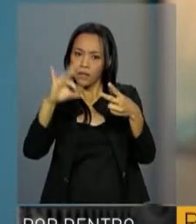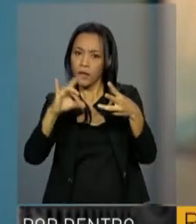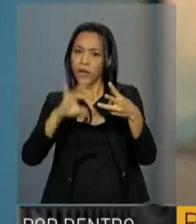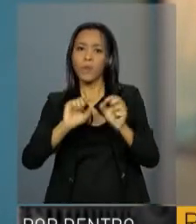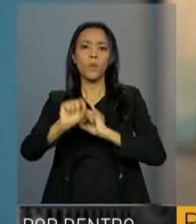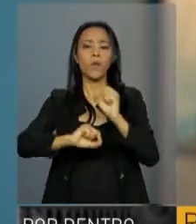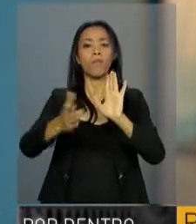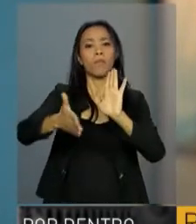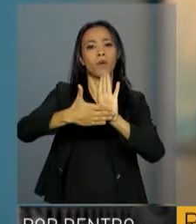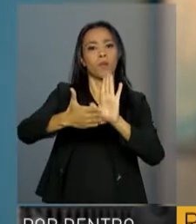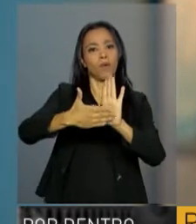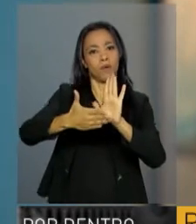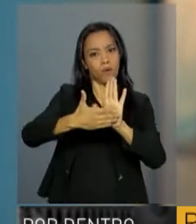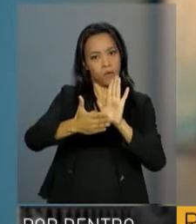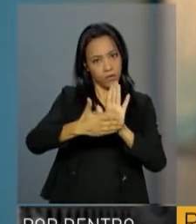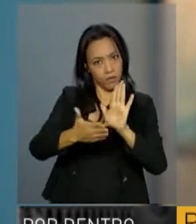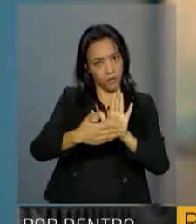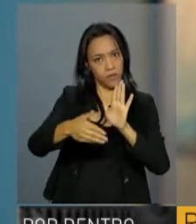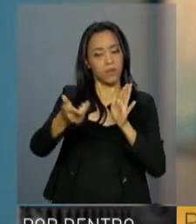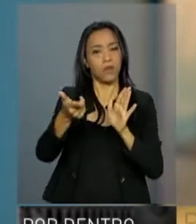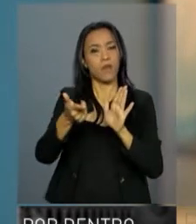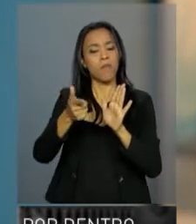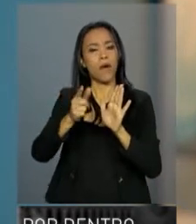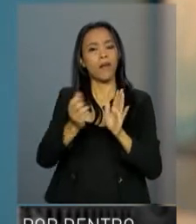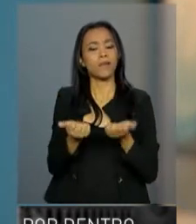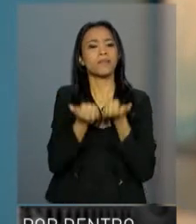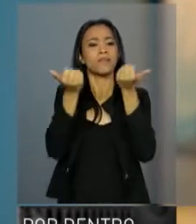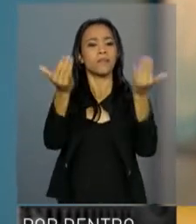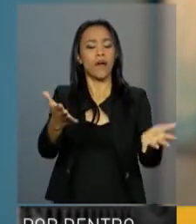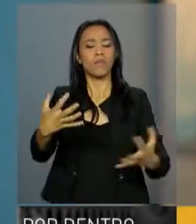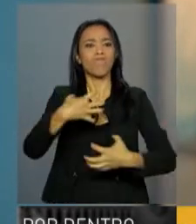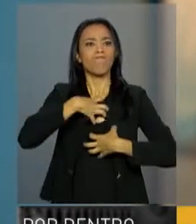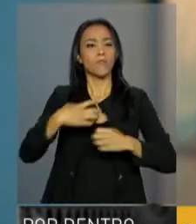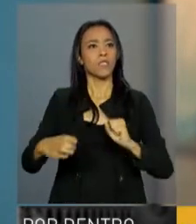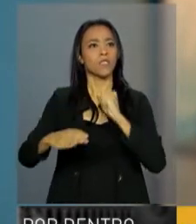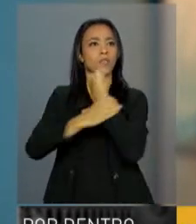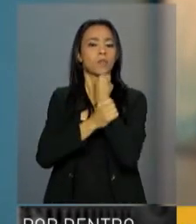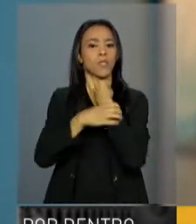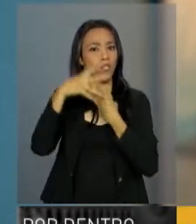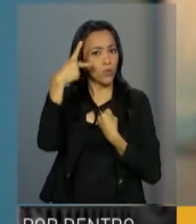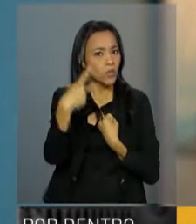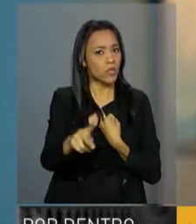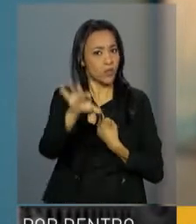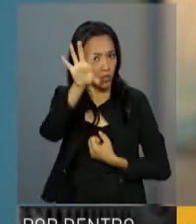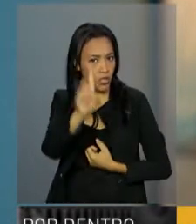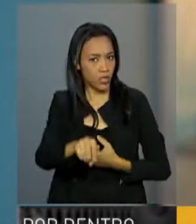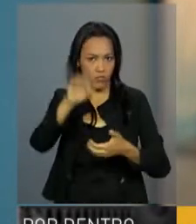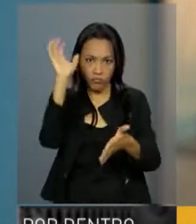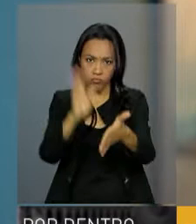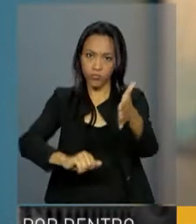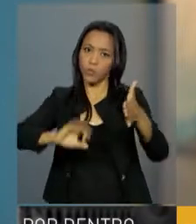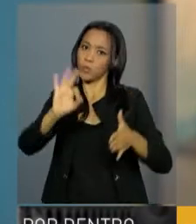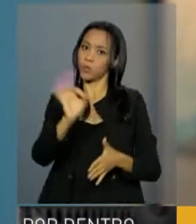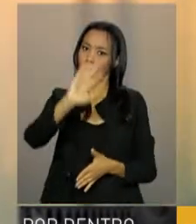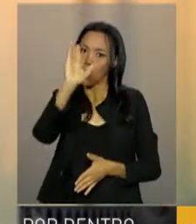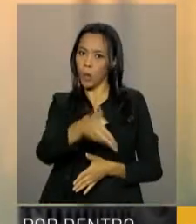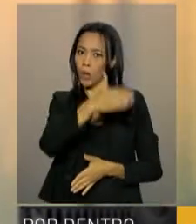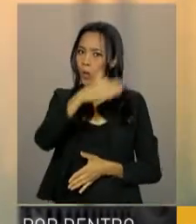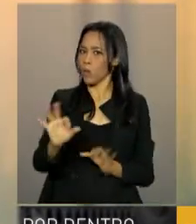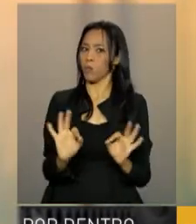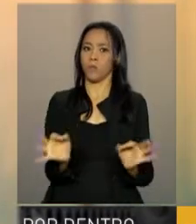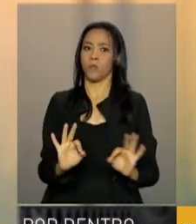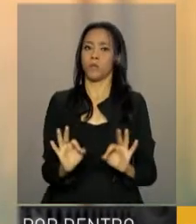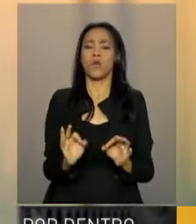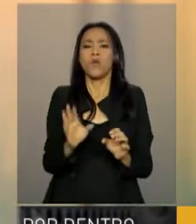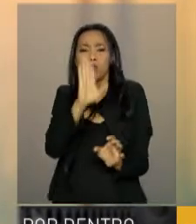proposta para assegurar ao trabalhador que os seus direitos não serão revogados. Os